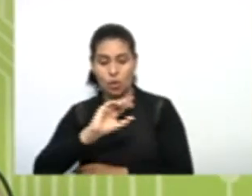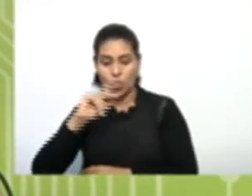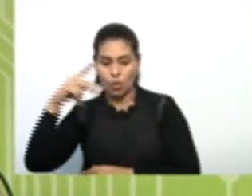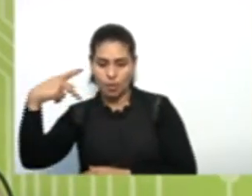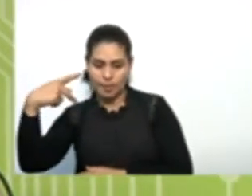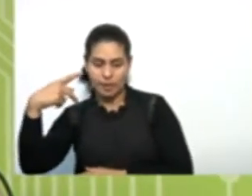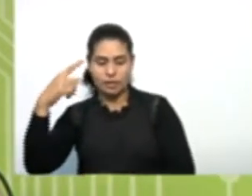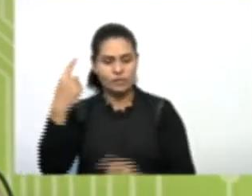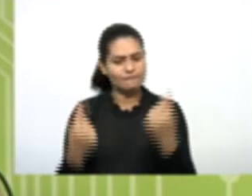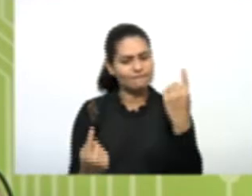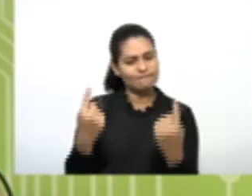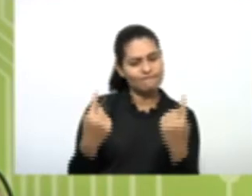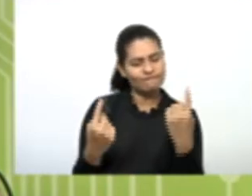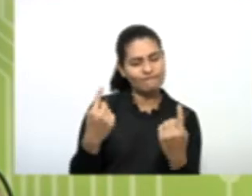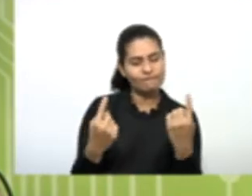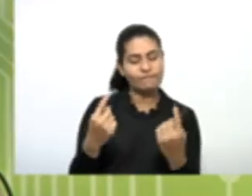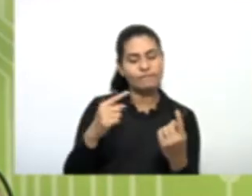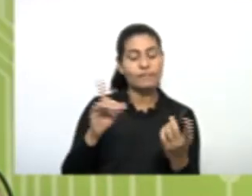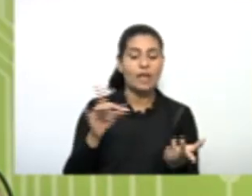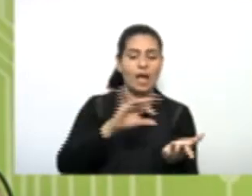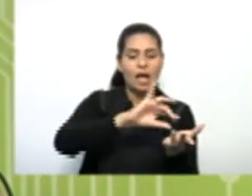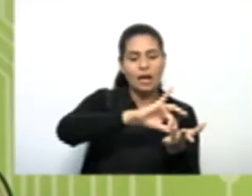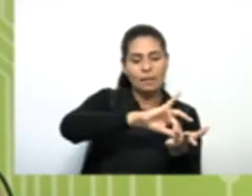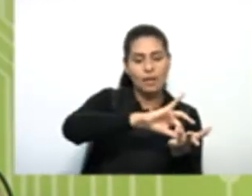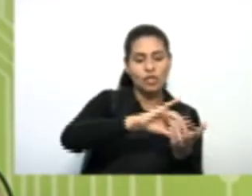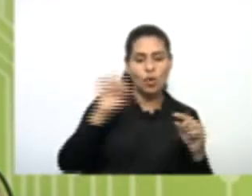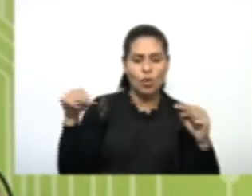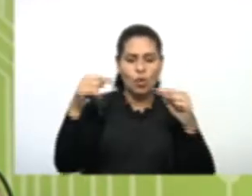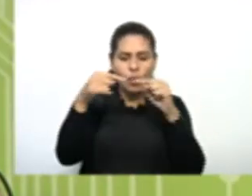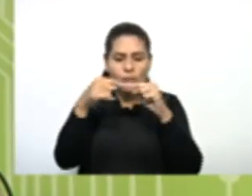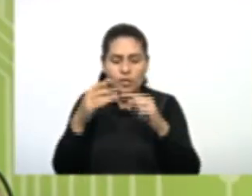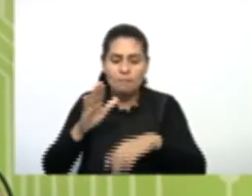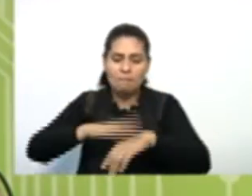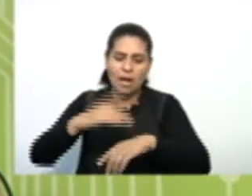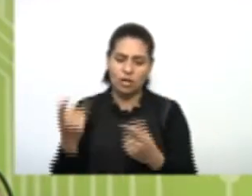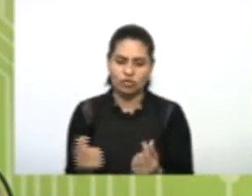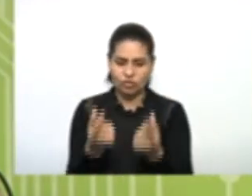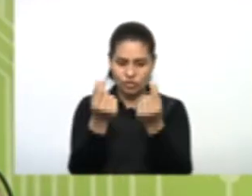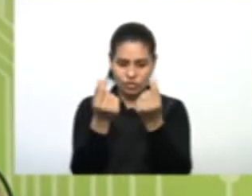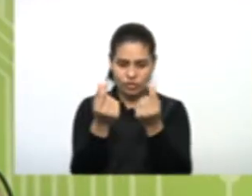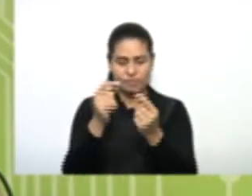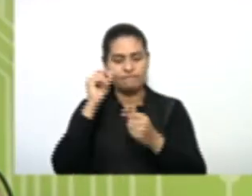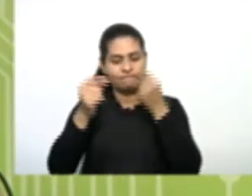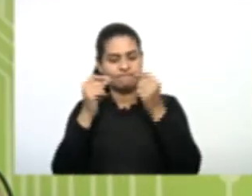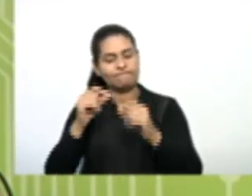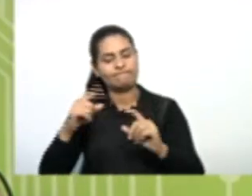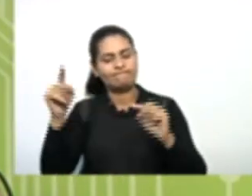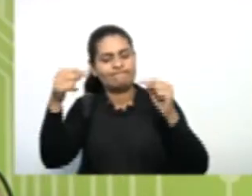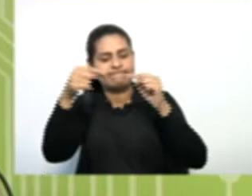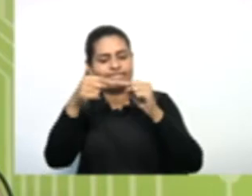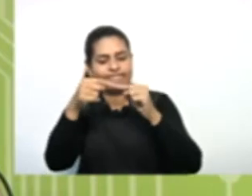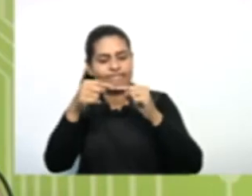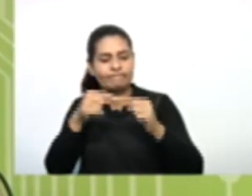empresas capitalistas, nós temos um objetivo de gerar lucro. E nós definimos esse lucro como a diferença entre receitas e